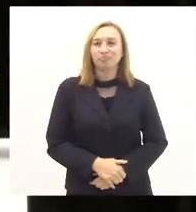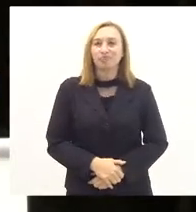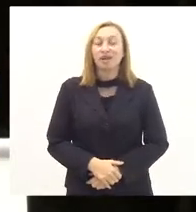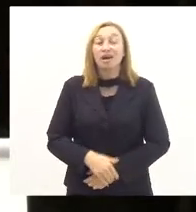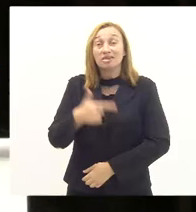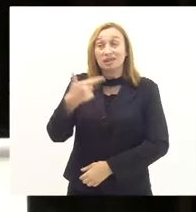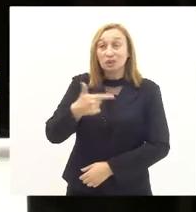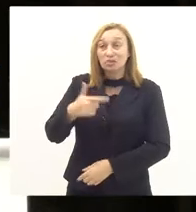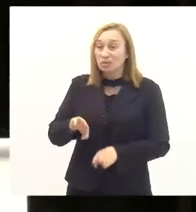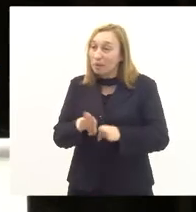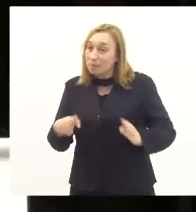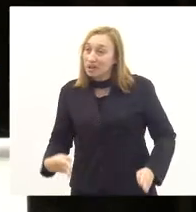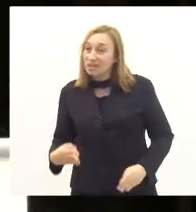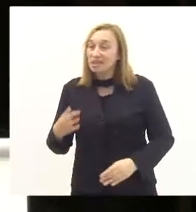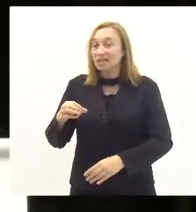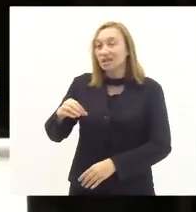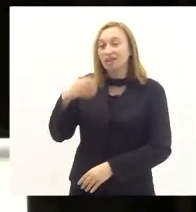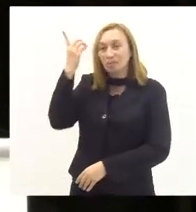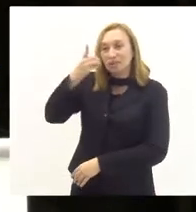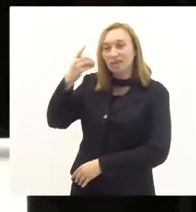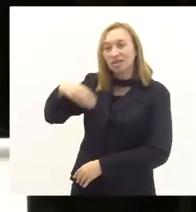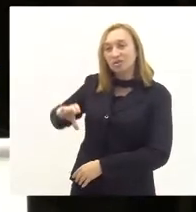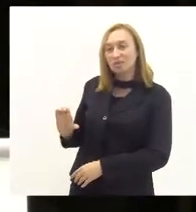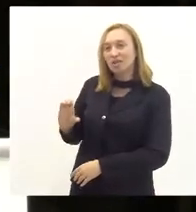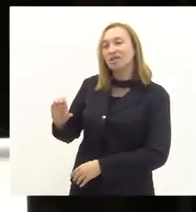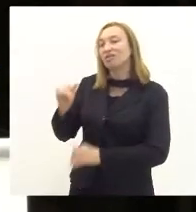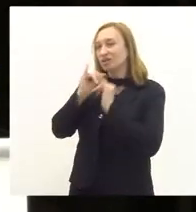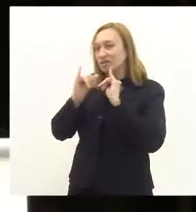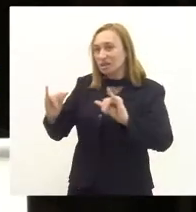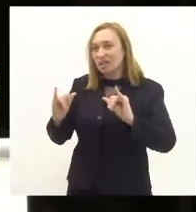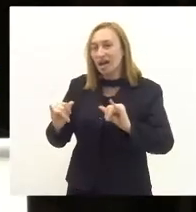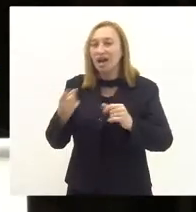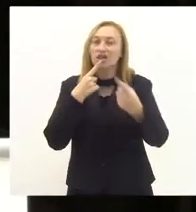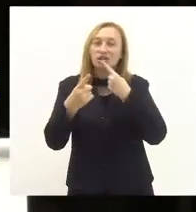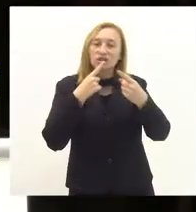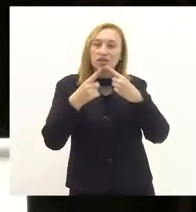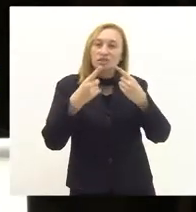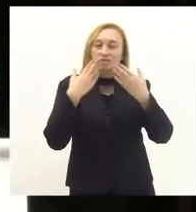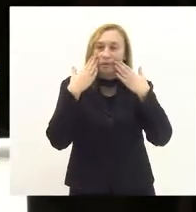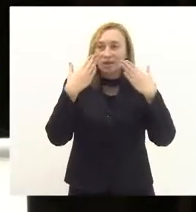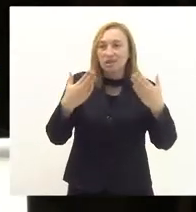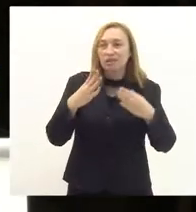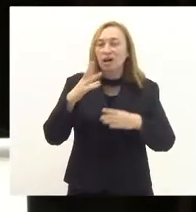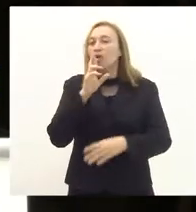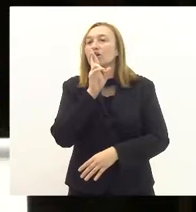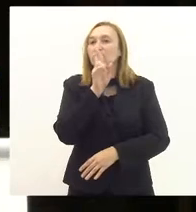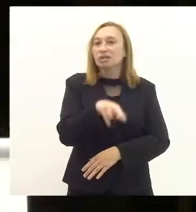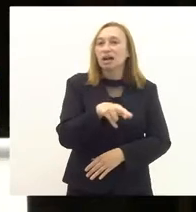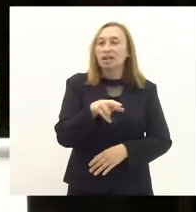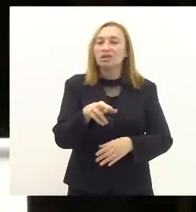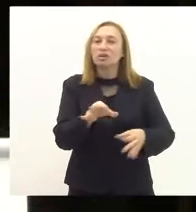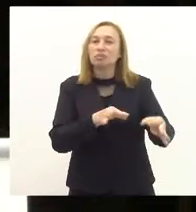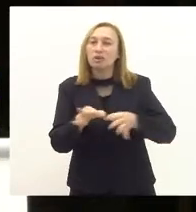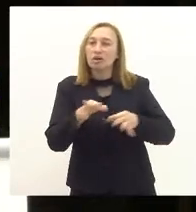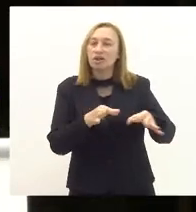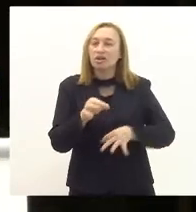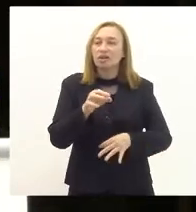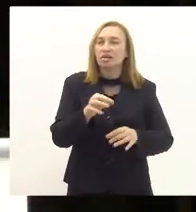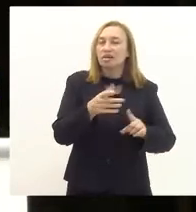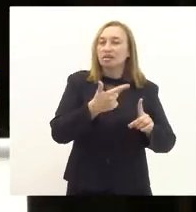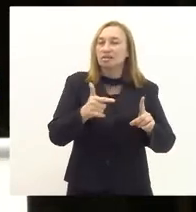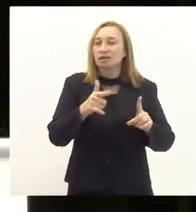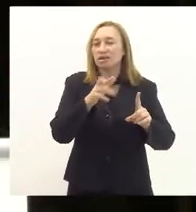segunda mesa, que o MIC depois vai anunciar e discutir, é a mesa que vai apresentar os resultados do programa Rio Sem